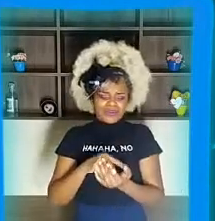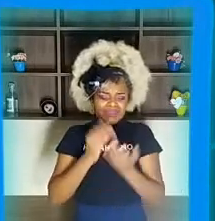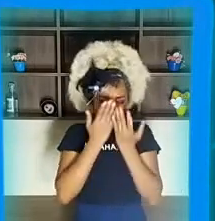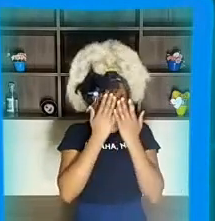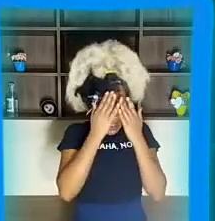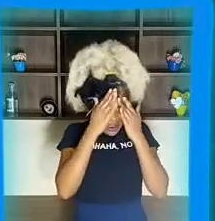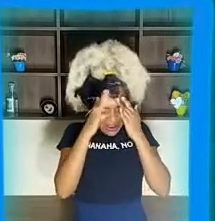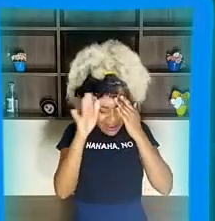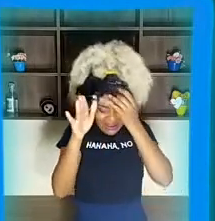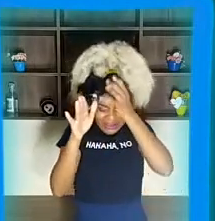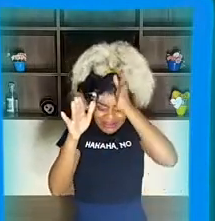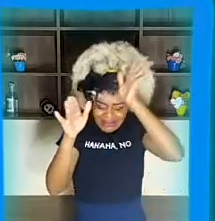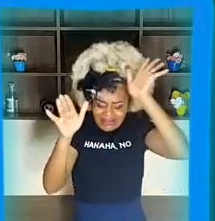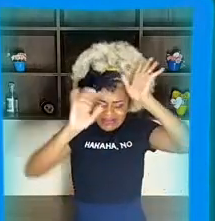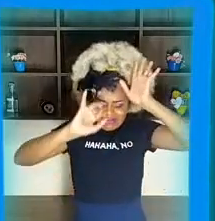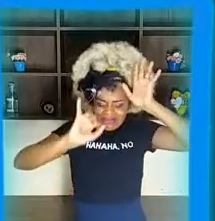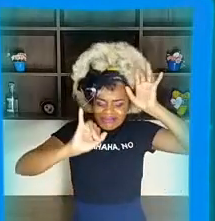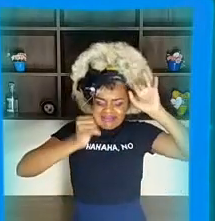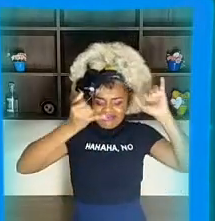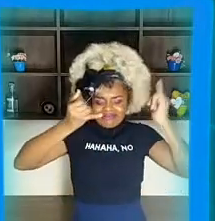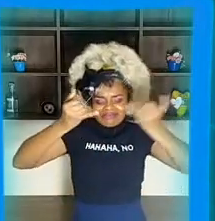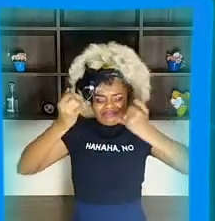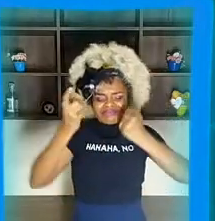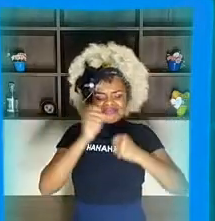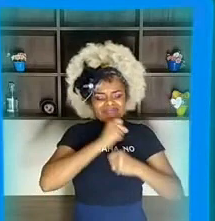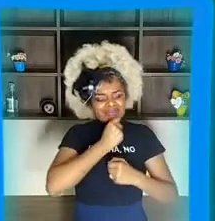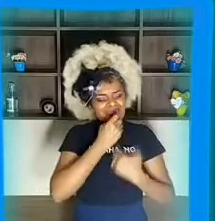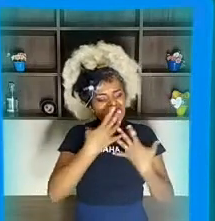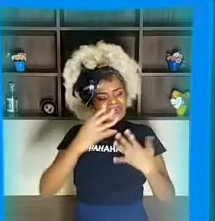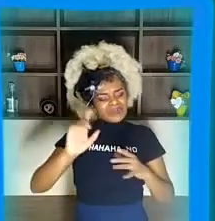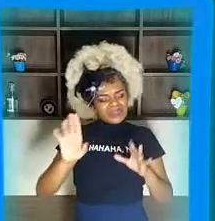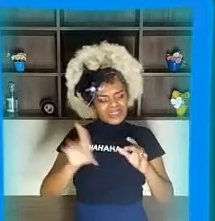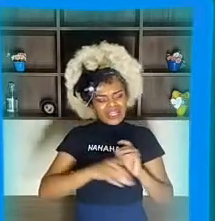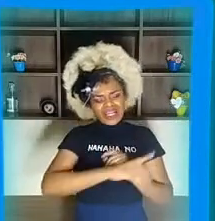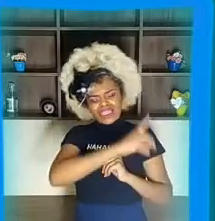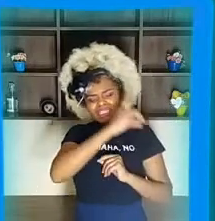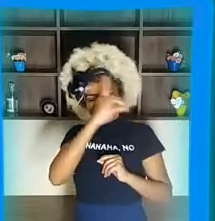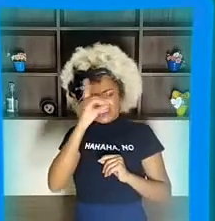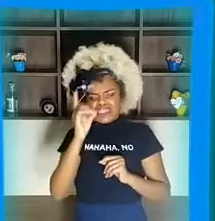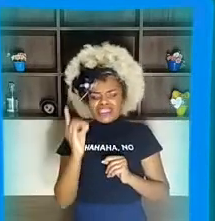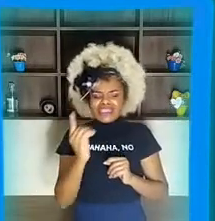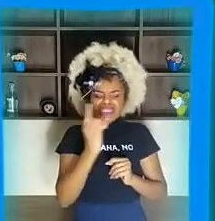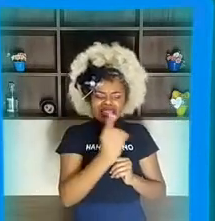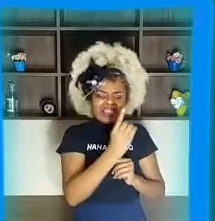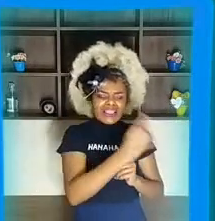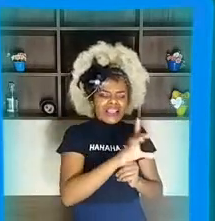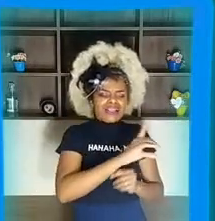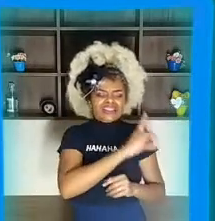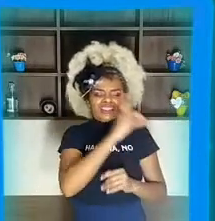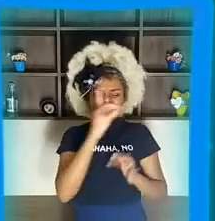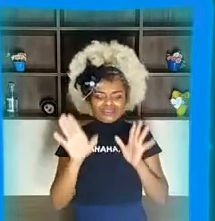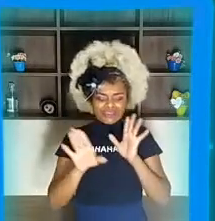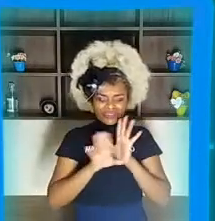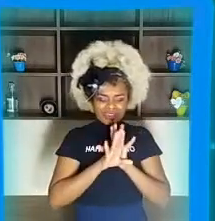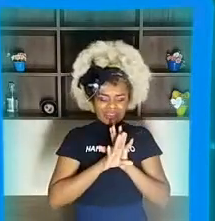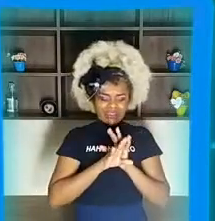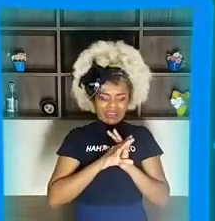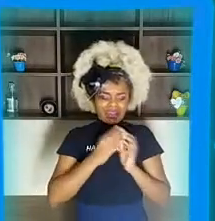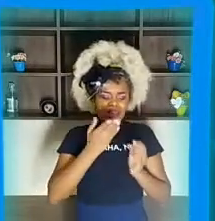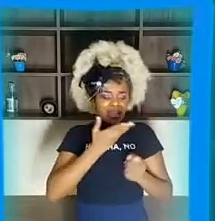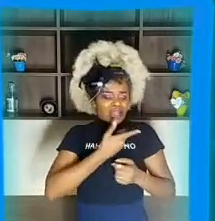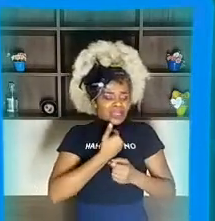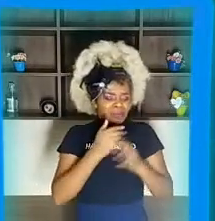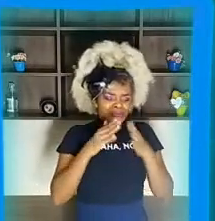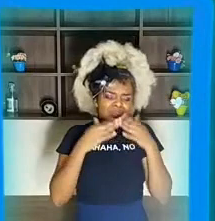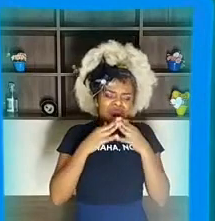nossas mentes para as oportunidades que aparecem a cada dia. Que os nossos amigos nos ajudem, Senhor, a estarmos atentos